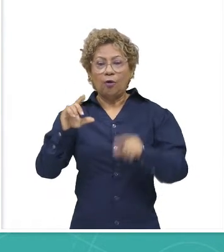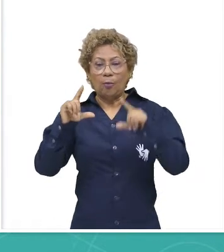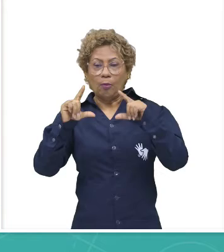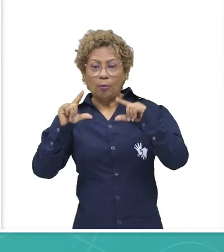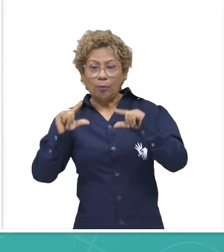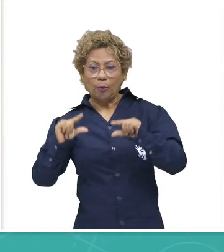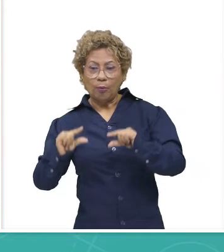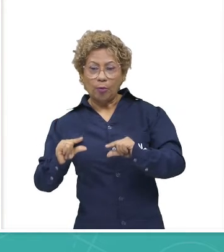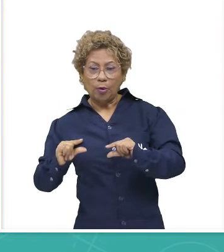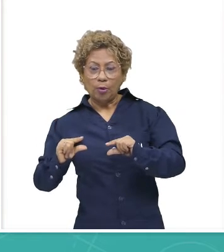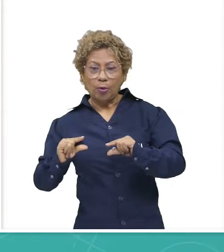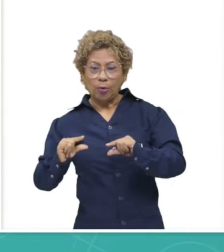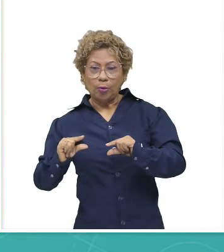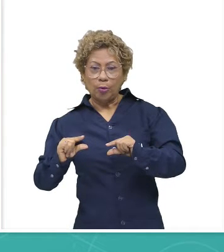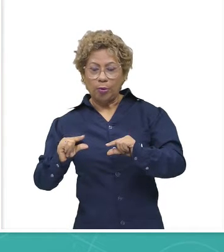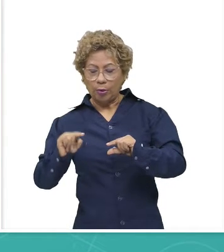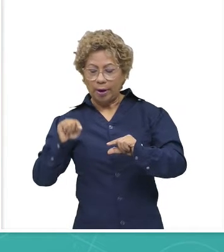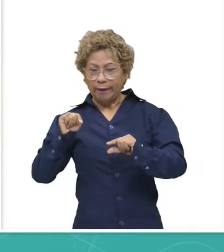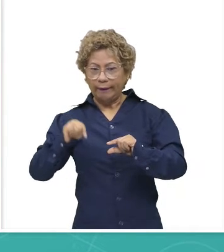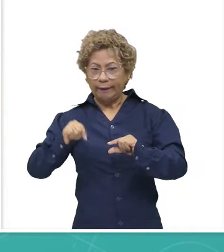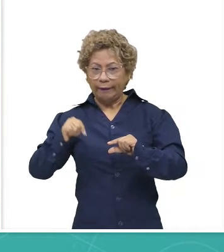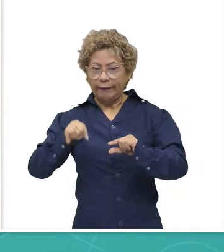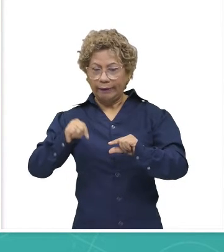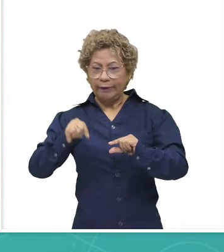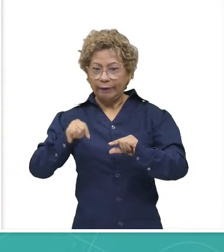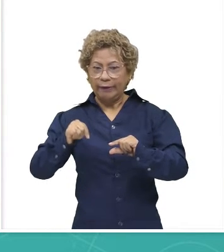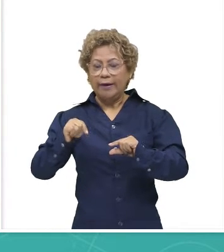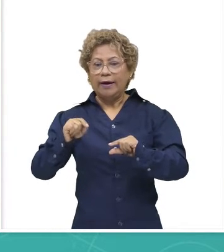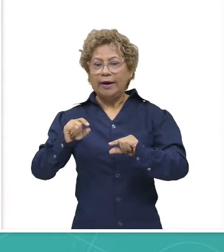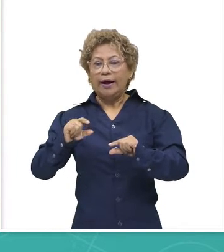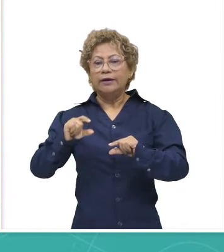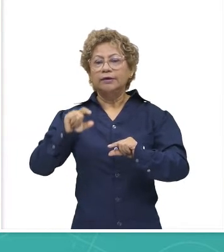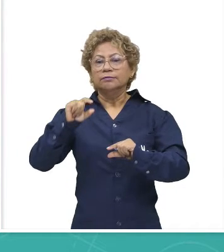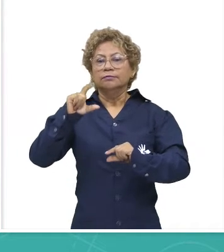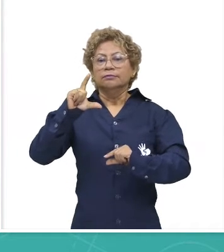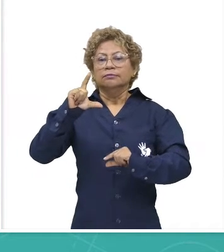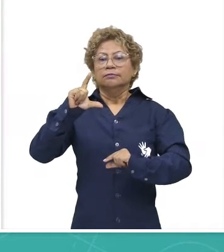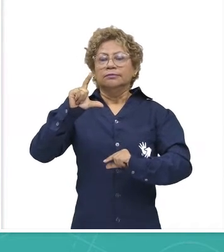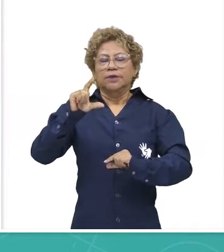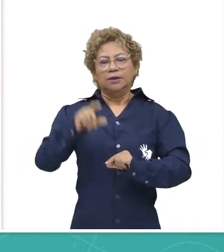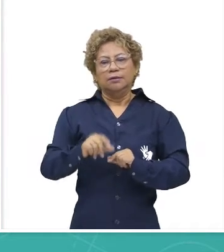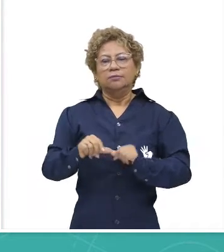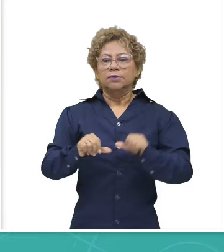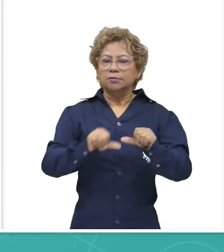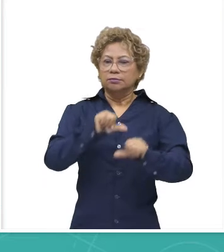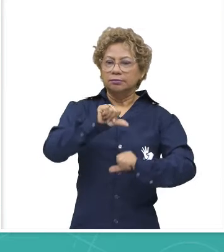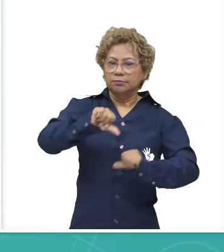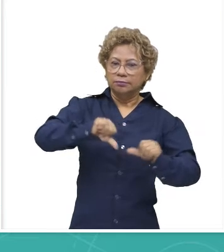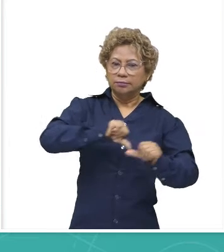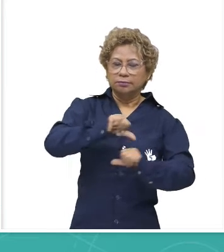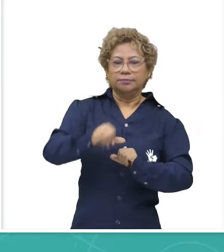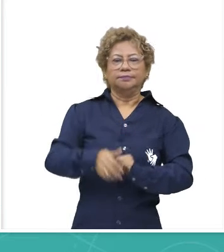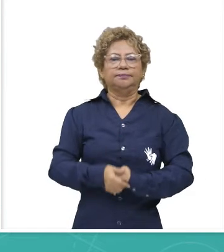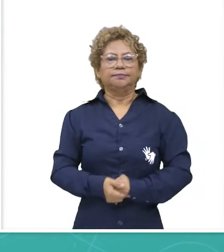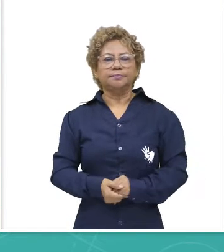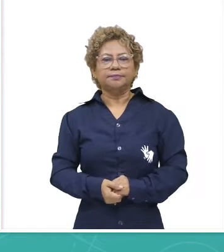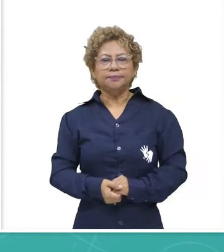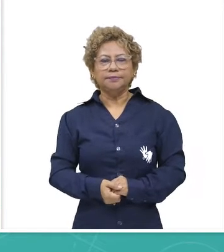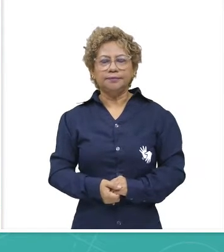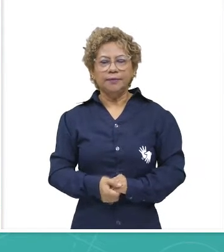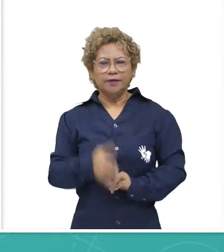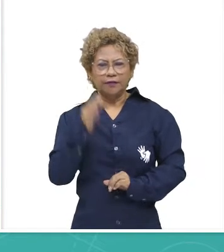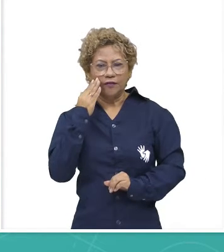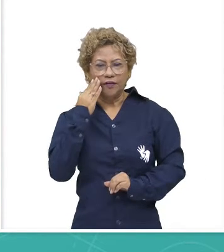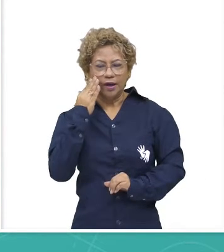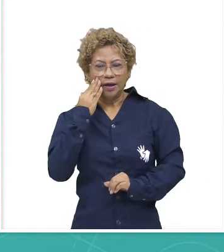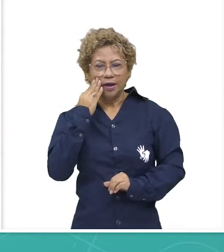pressão atmosférica será maior. Agora, observem aonde é maior a pressão atmosférica. Aqui